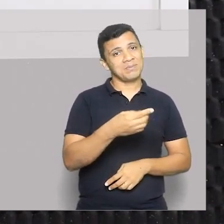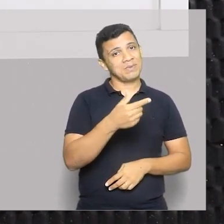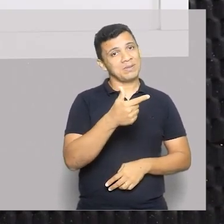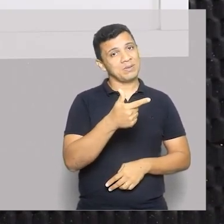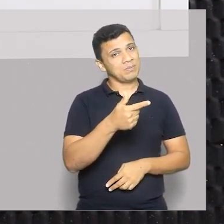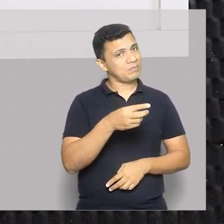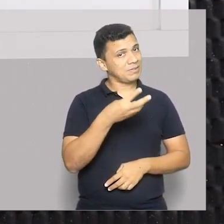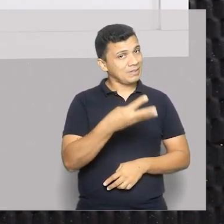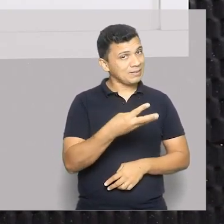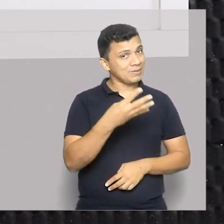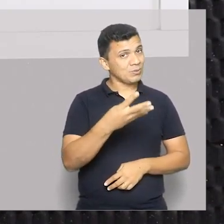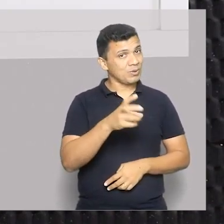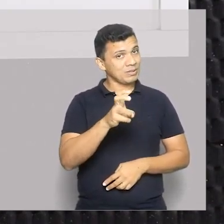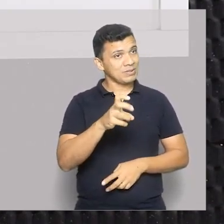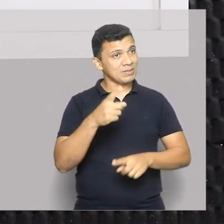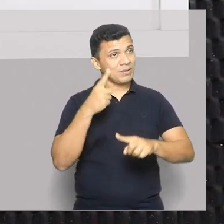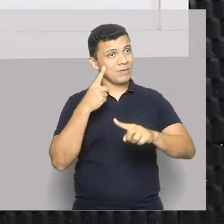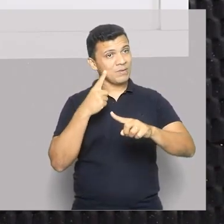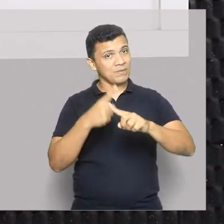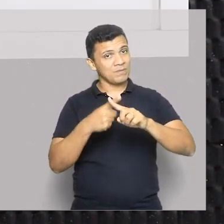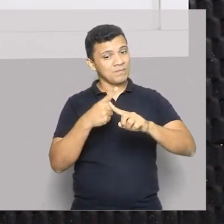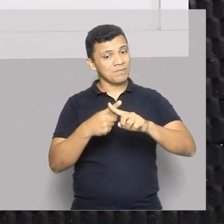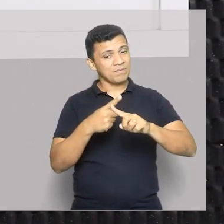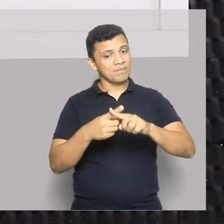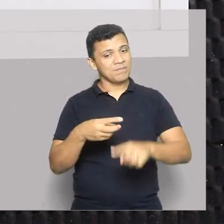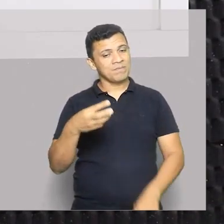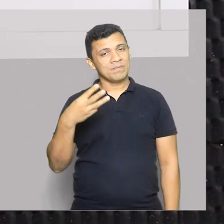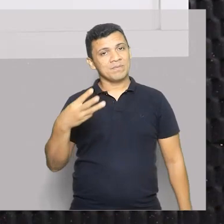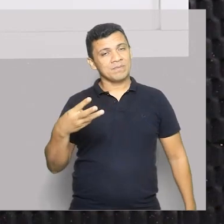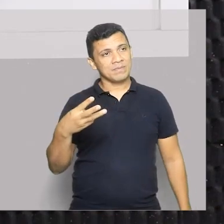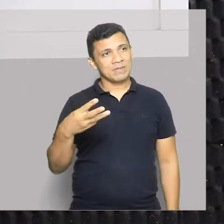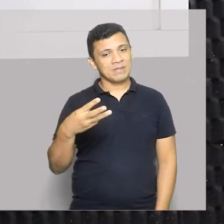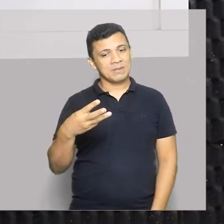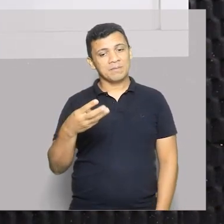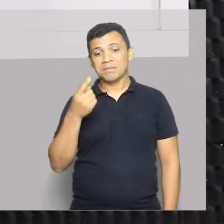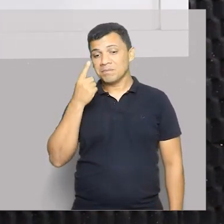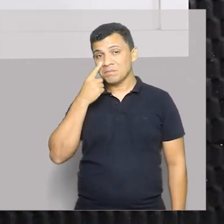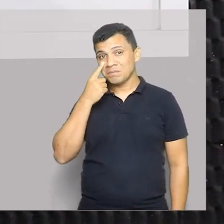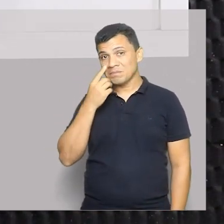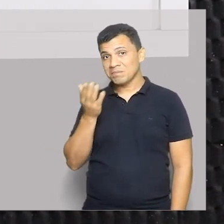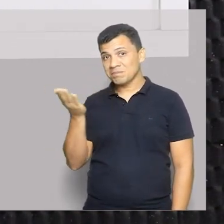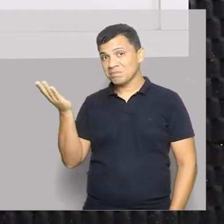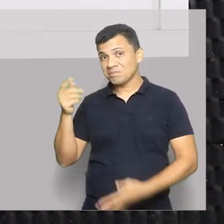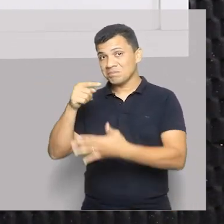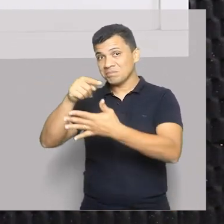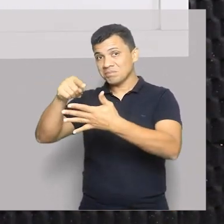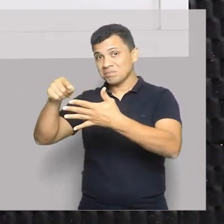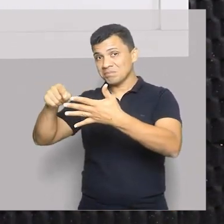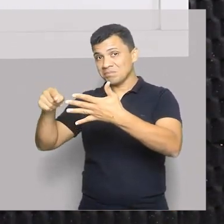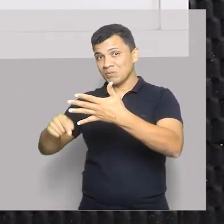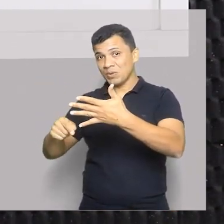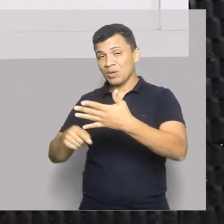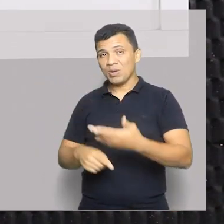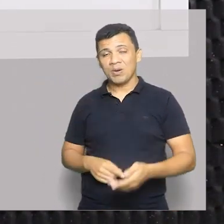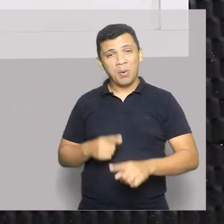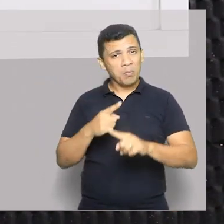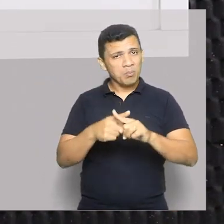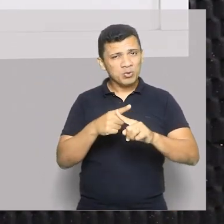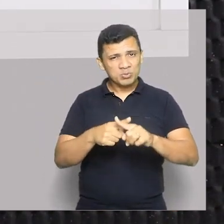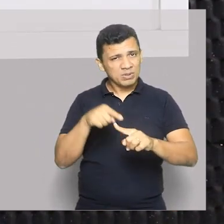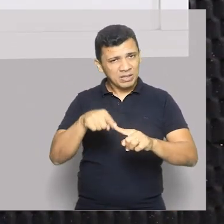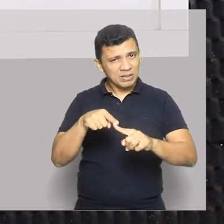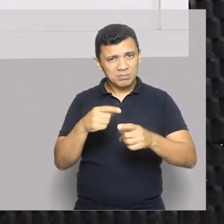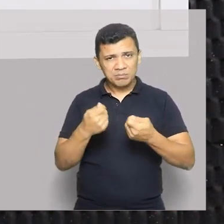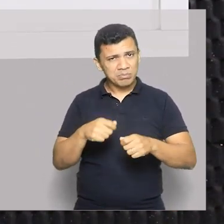Eu vou deixar assim, porque as opções, esse 345 aparece. Então eu não vou precisar multiplicar isso aqui não, porque nas opções